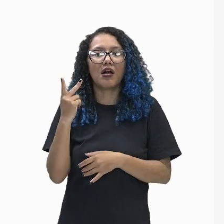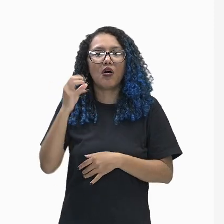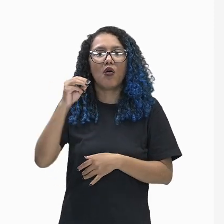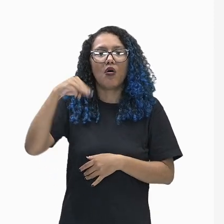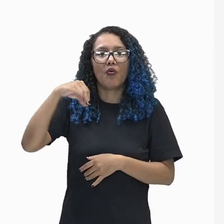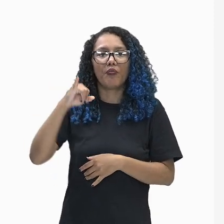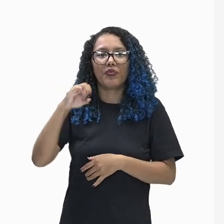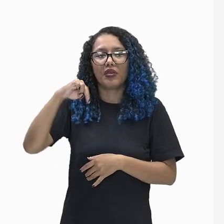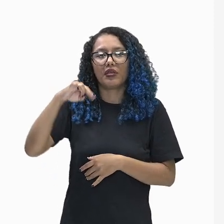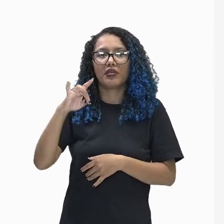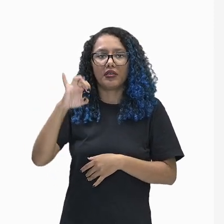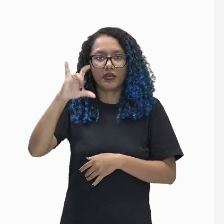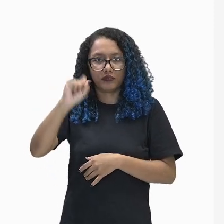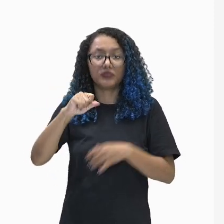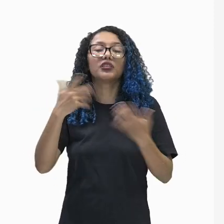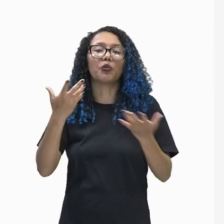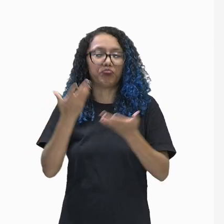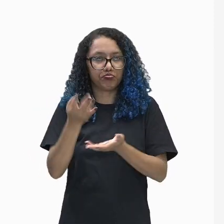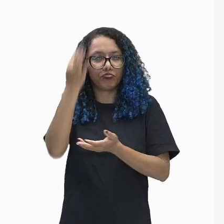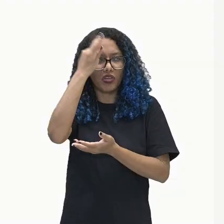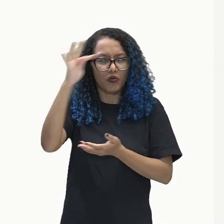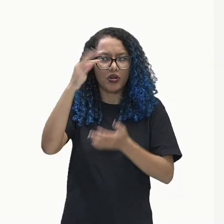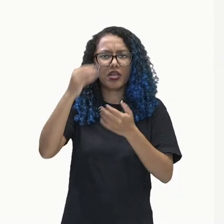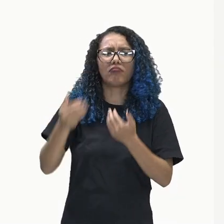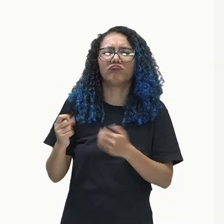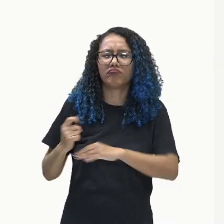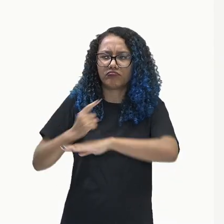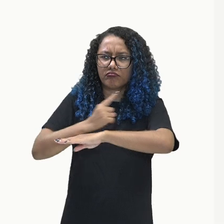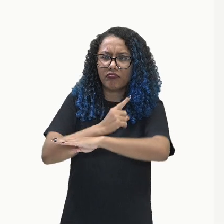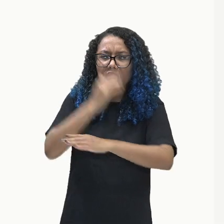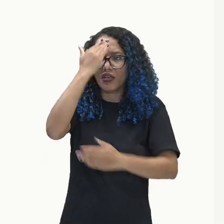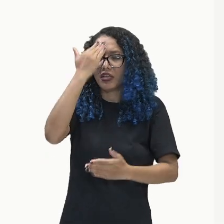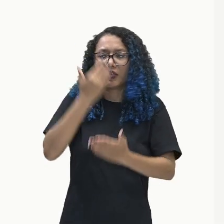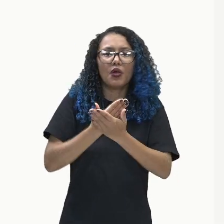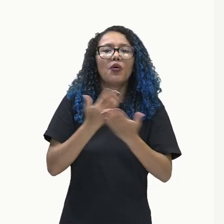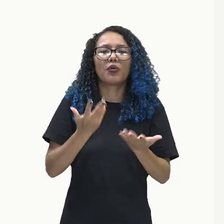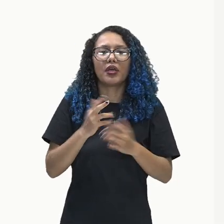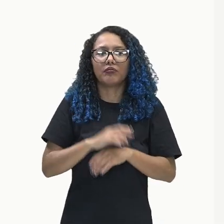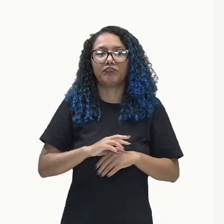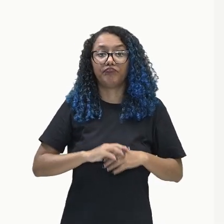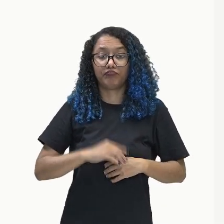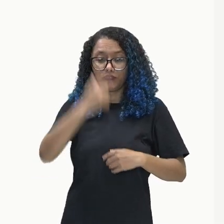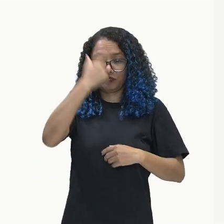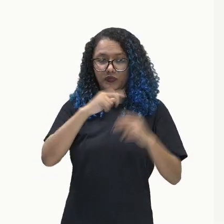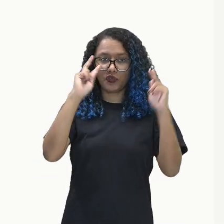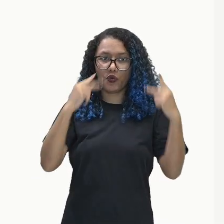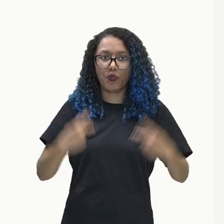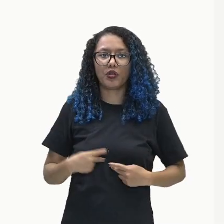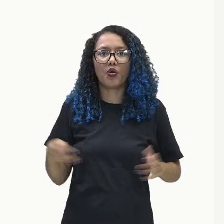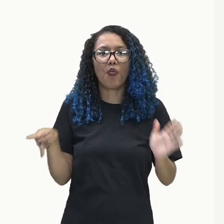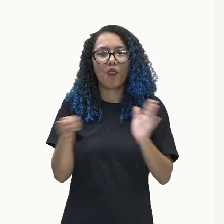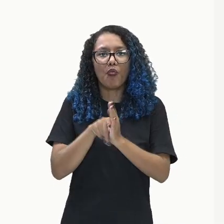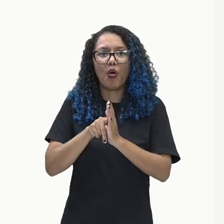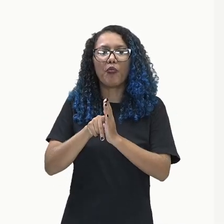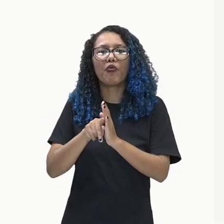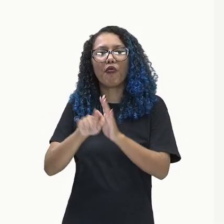Para a teoria evolucionista, os seres humanos pertencem à ordem dos primatas.